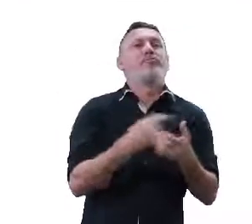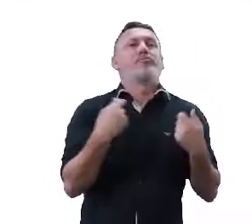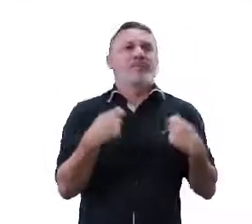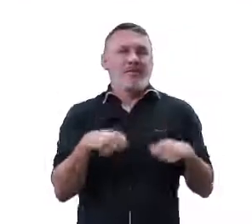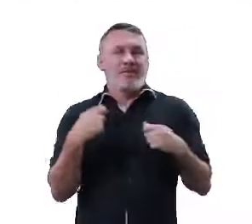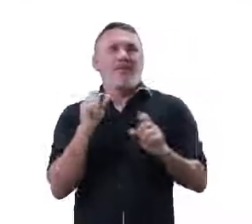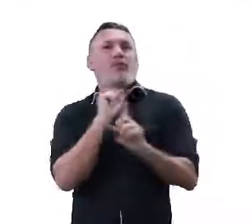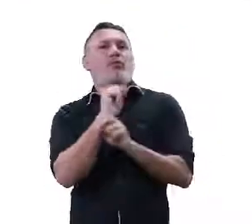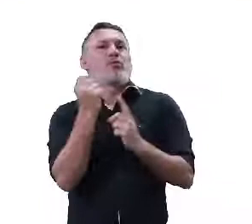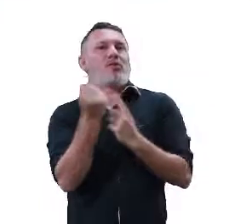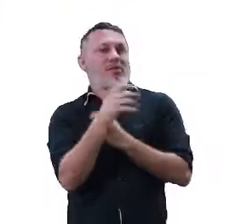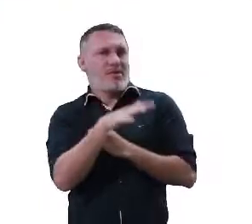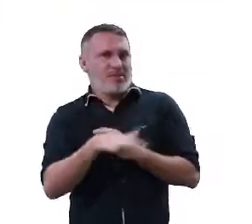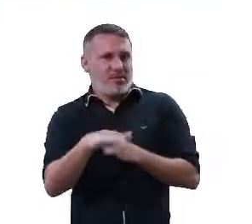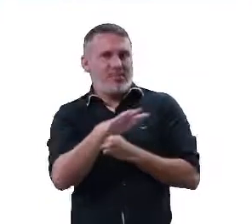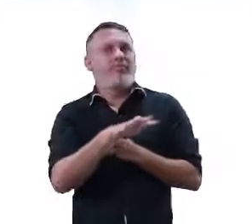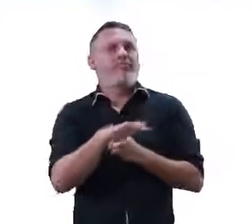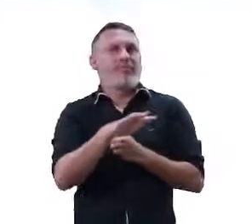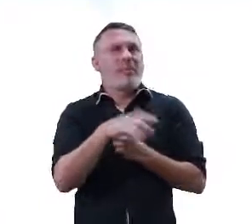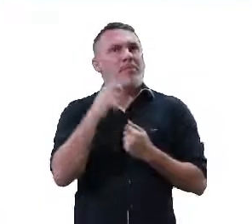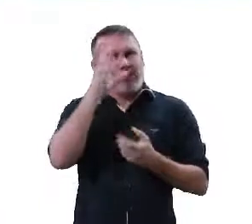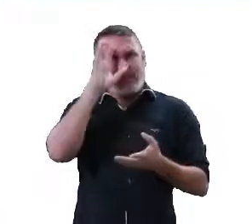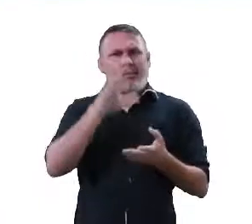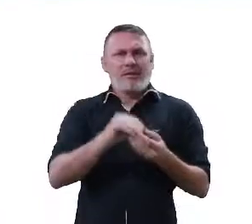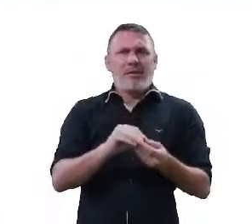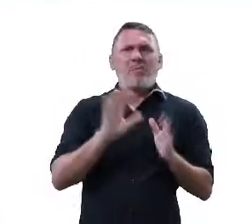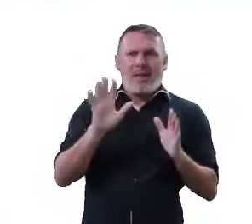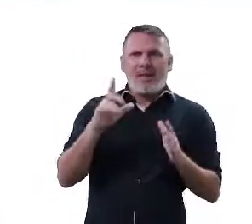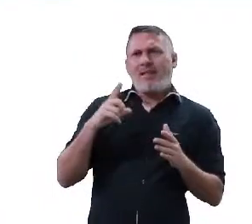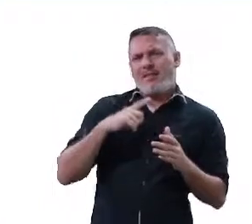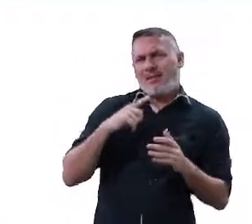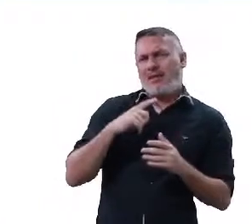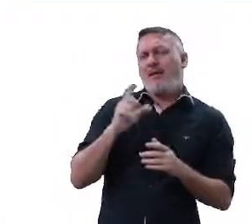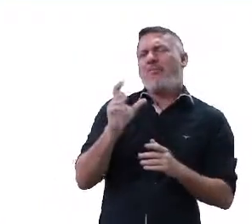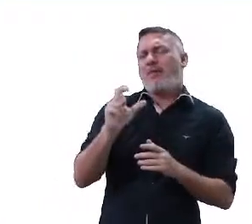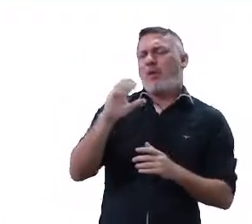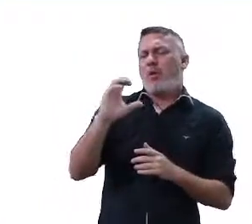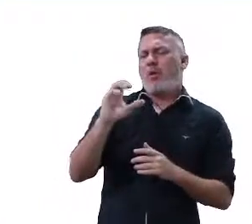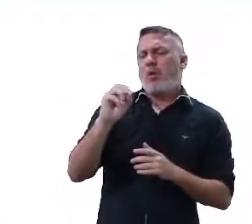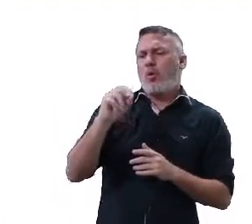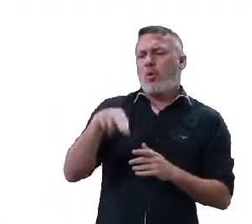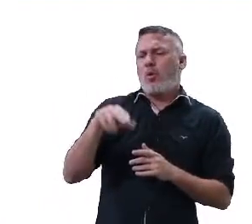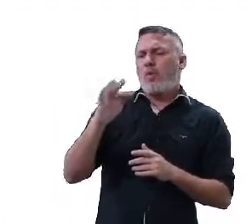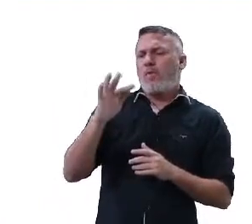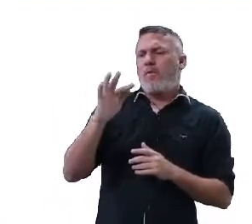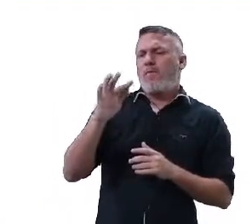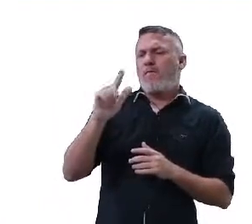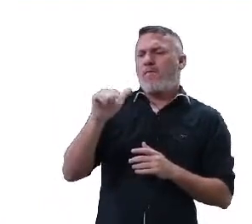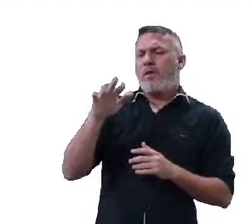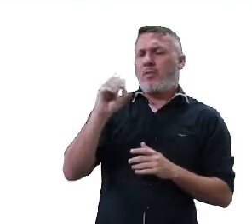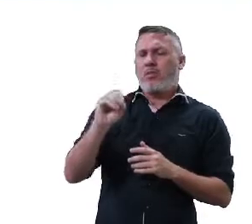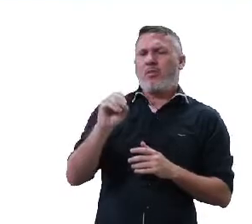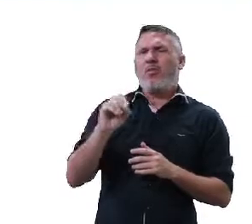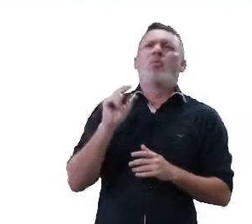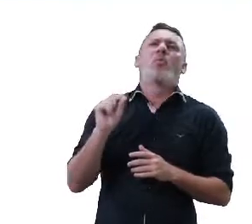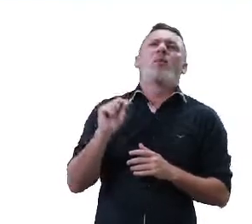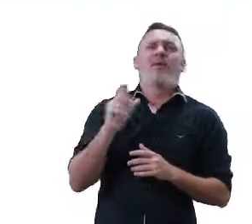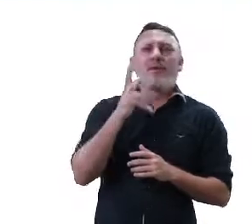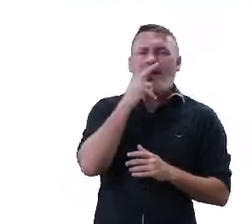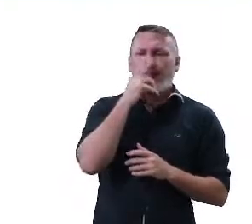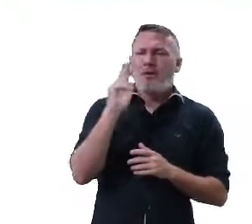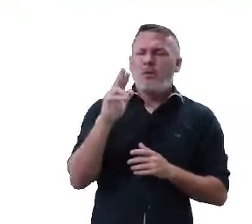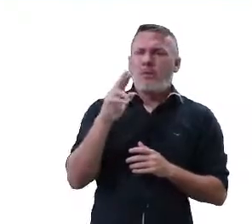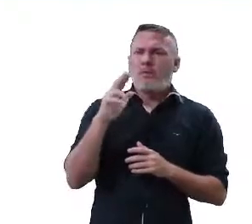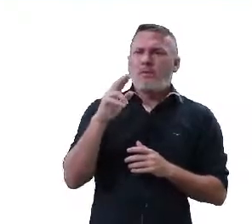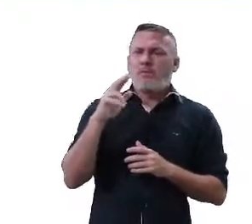a necessidade da sociologia para entender, por exemplo, mas conflitos, o que são esses conflitos? Primeiro, o conflito do indivíduo com ele mesmo,